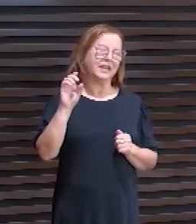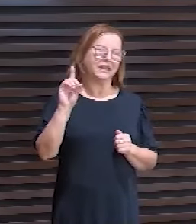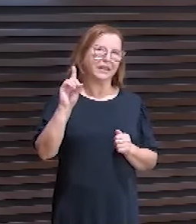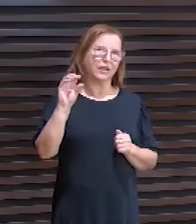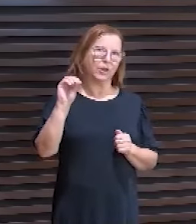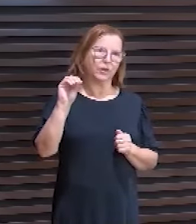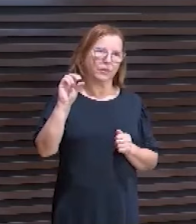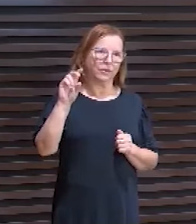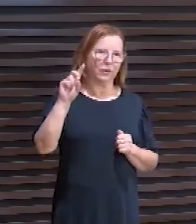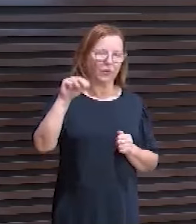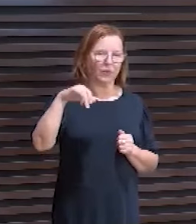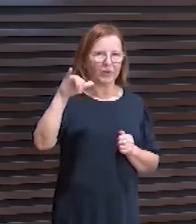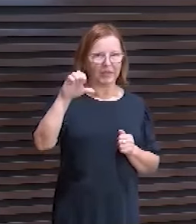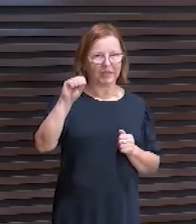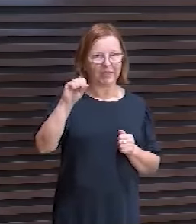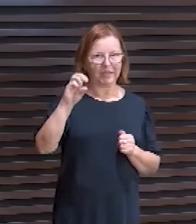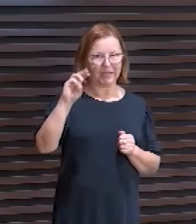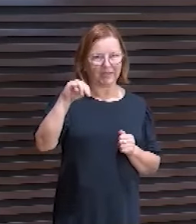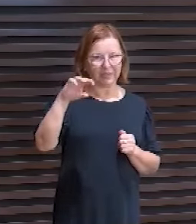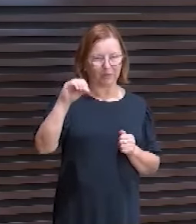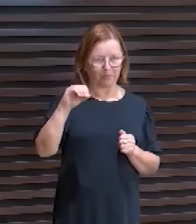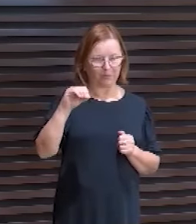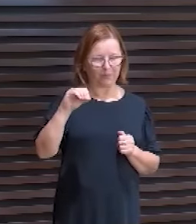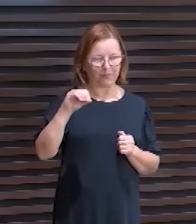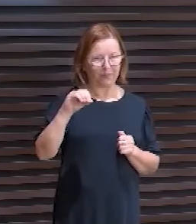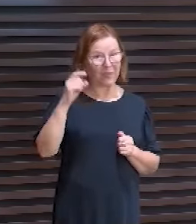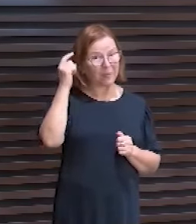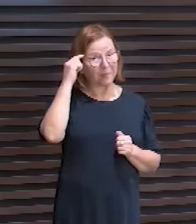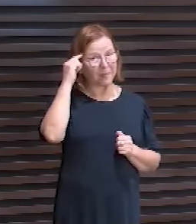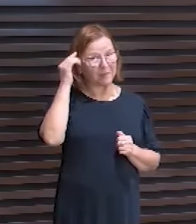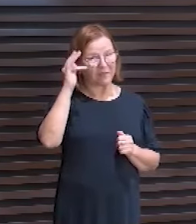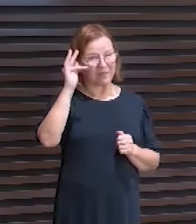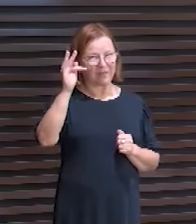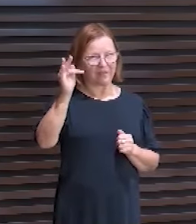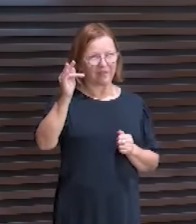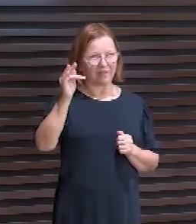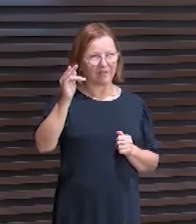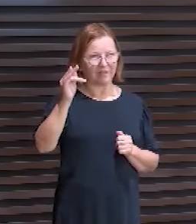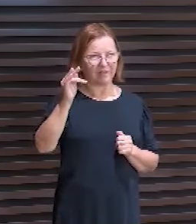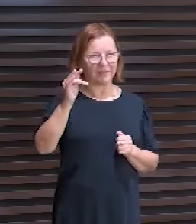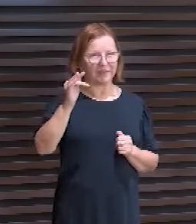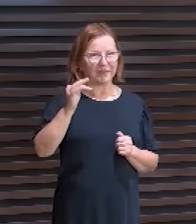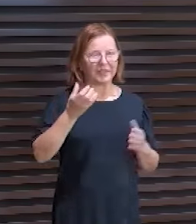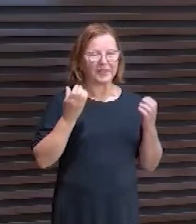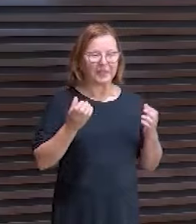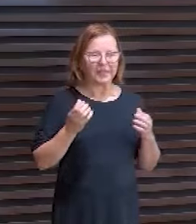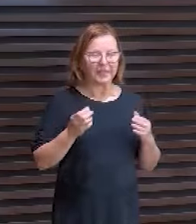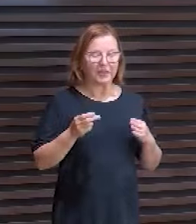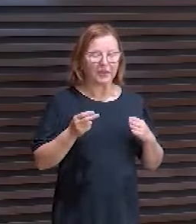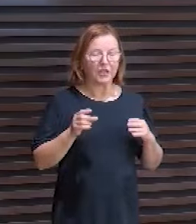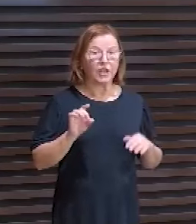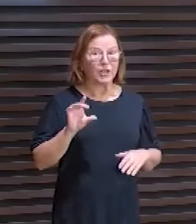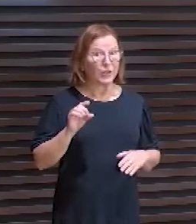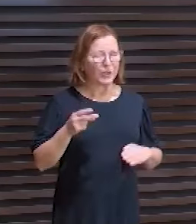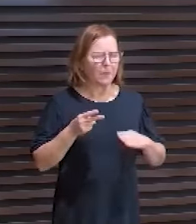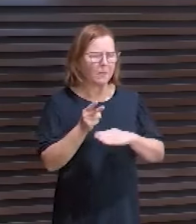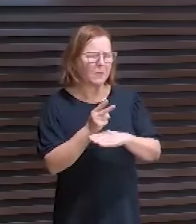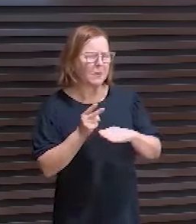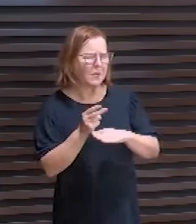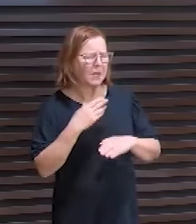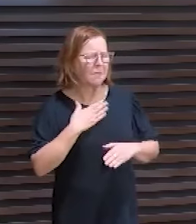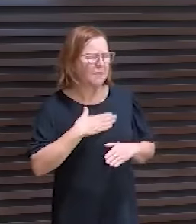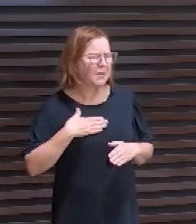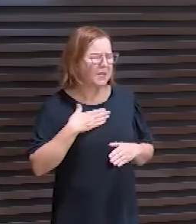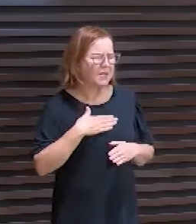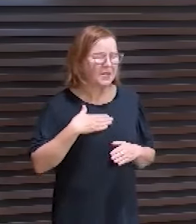filosófica que defende a busca por prazer como finalidade da existência buscar prazer